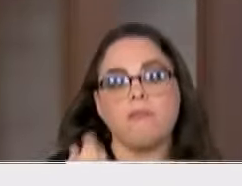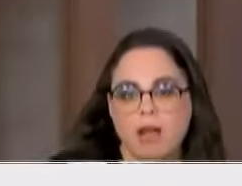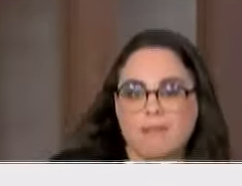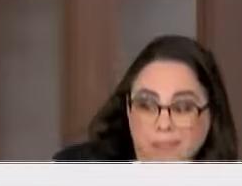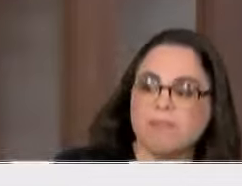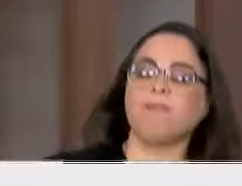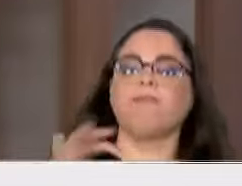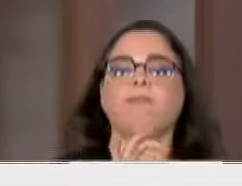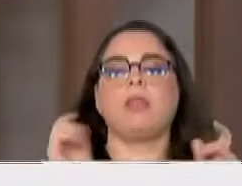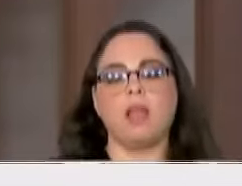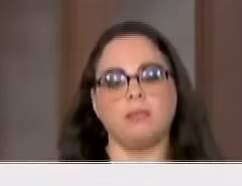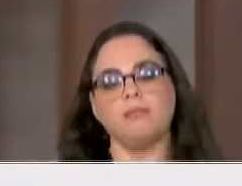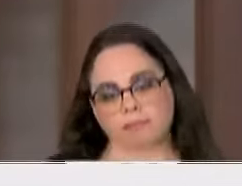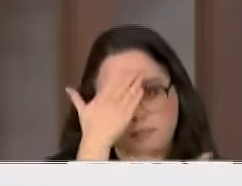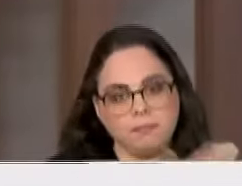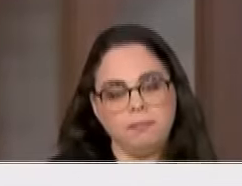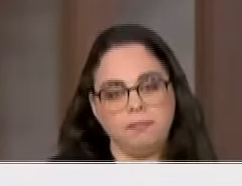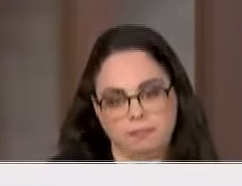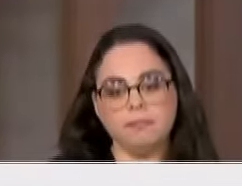necessidade. Então é isso, muito obrigado.